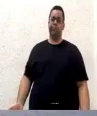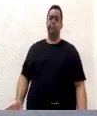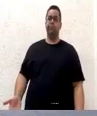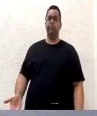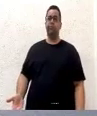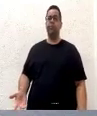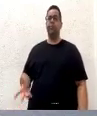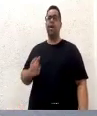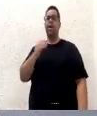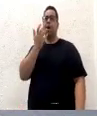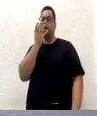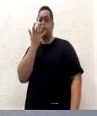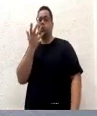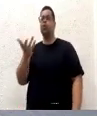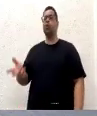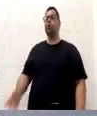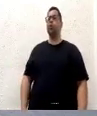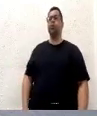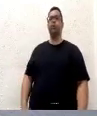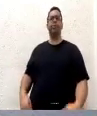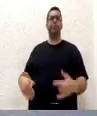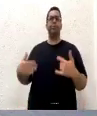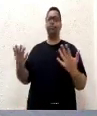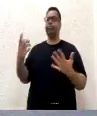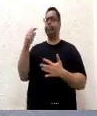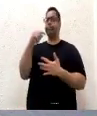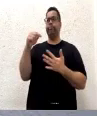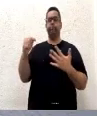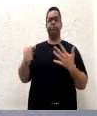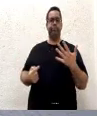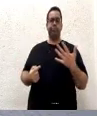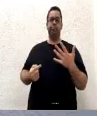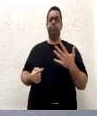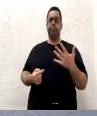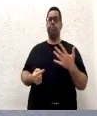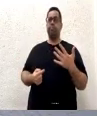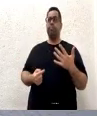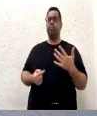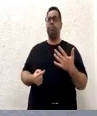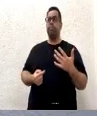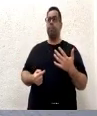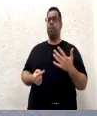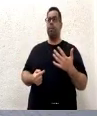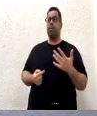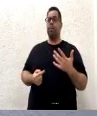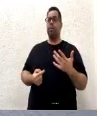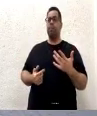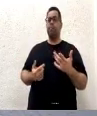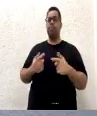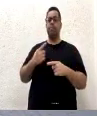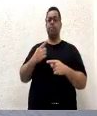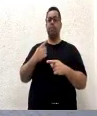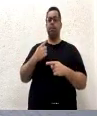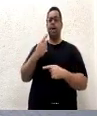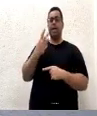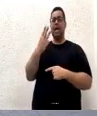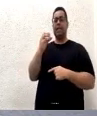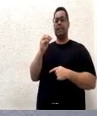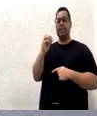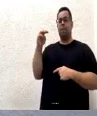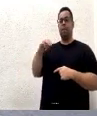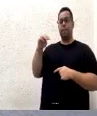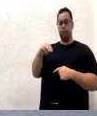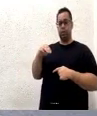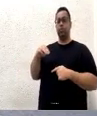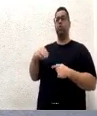a pessoa acamada que está dentro. Tem que sair. Ficar pelo menos meia hora para fora de casa. Ela pode até ficar